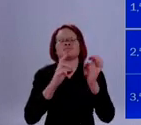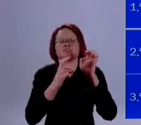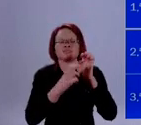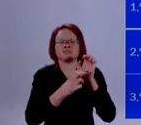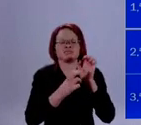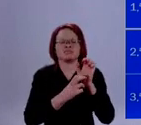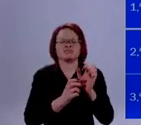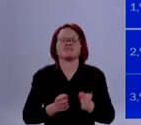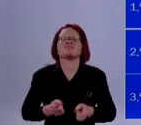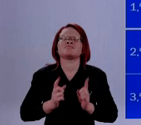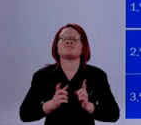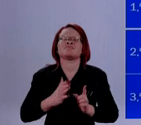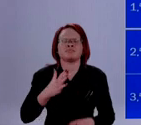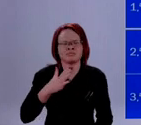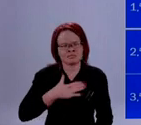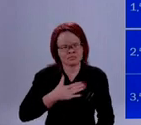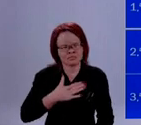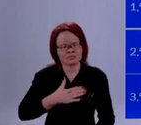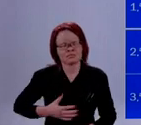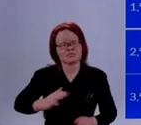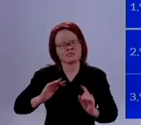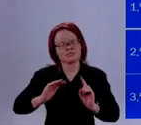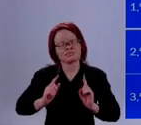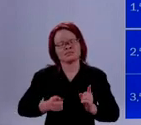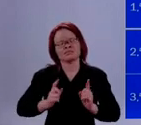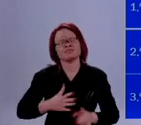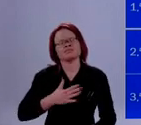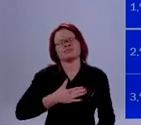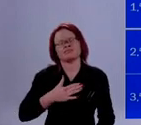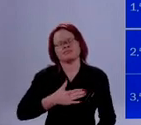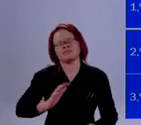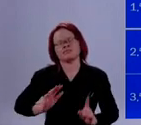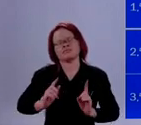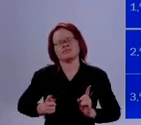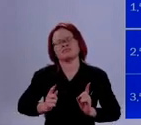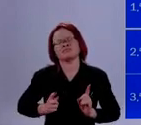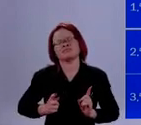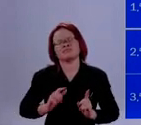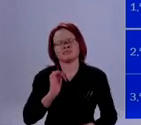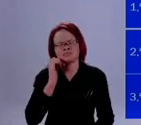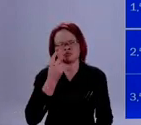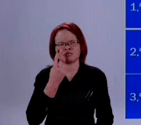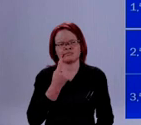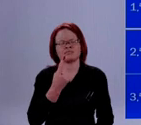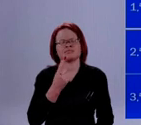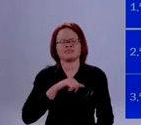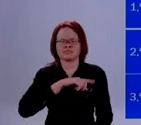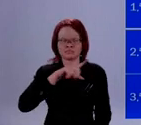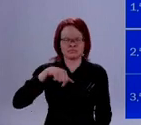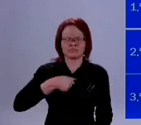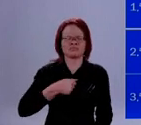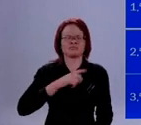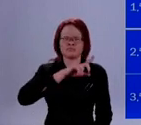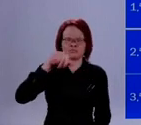feminino a minha minhas para um consumidor